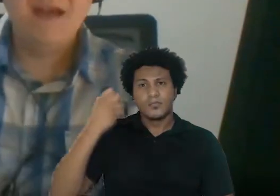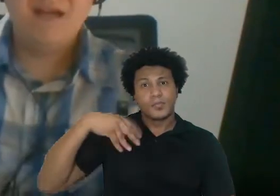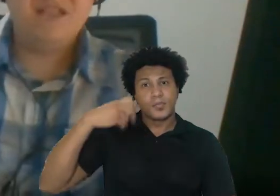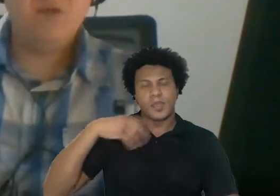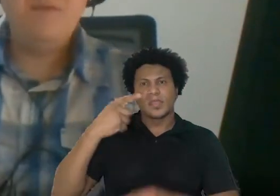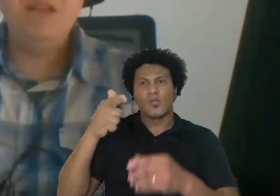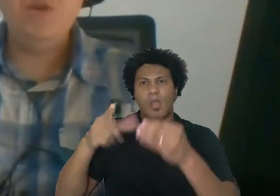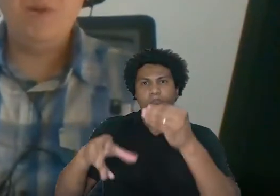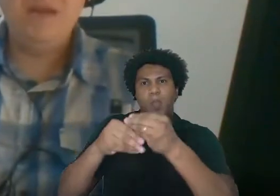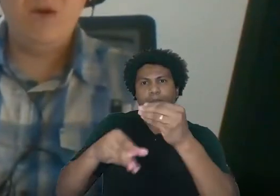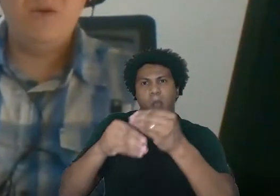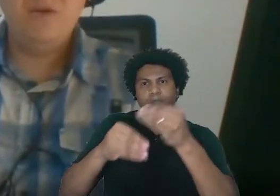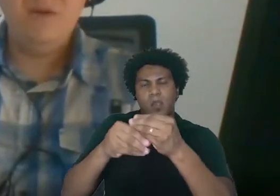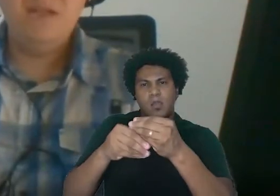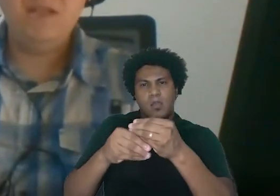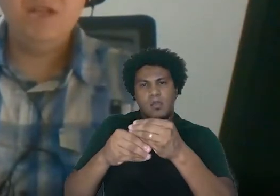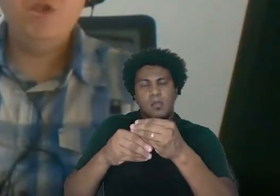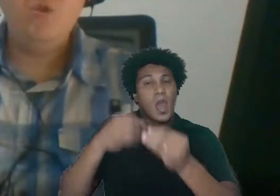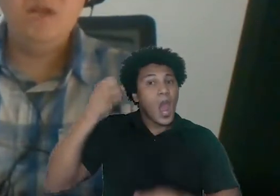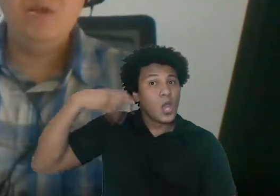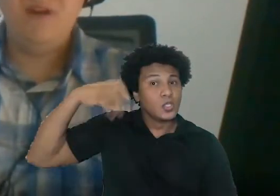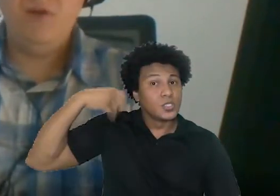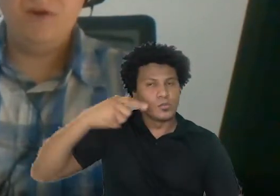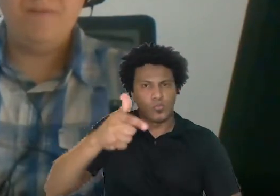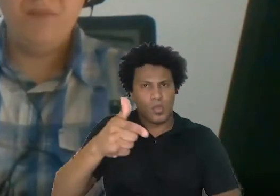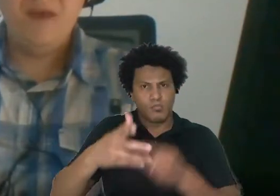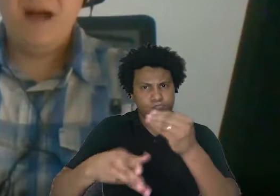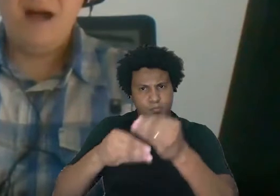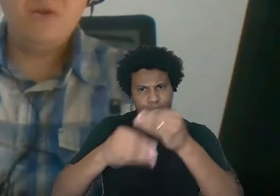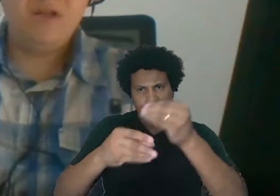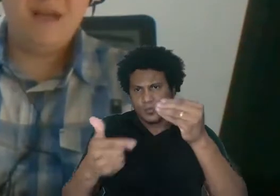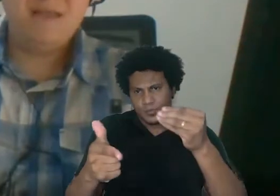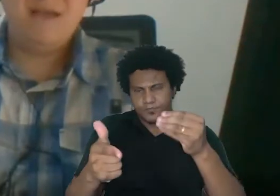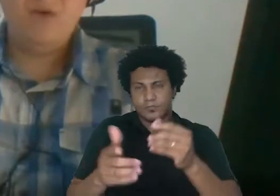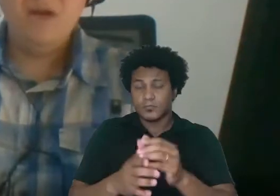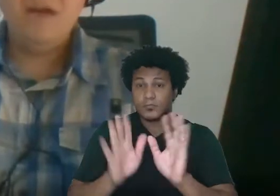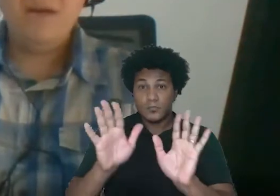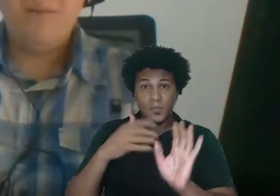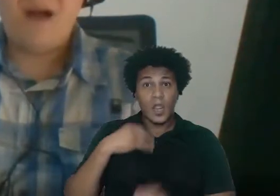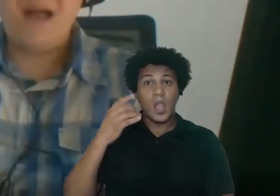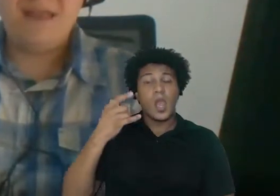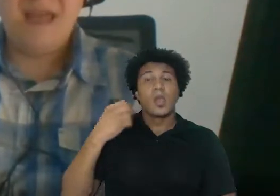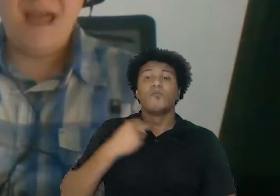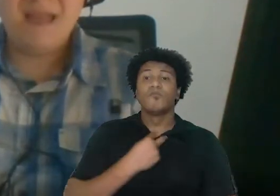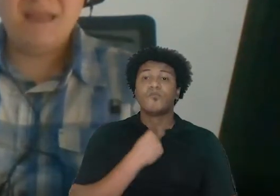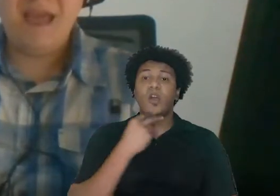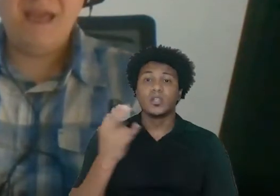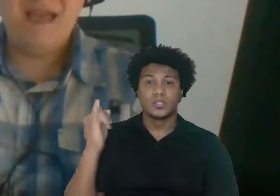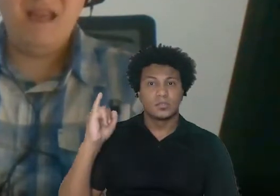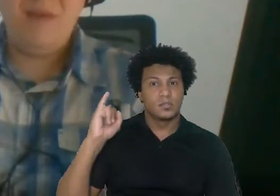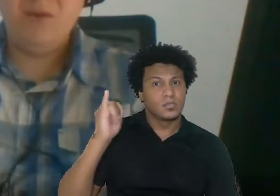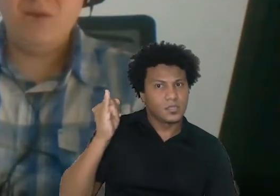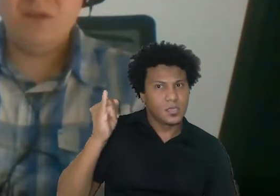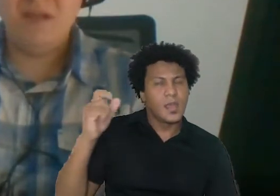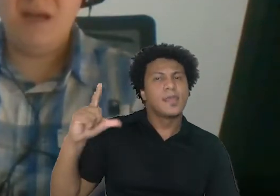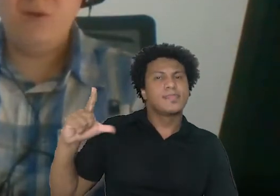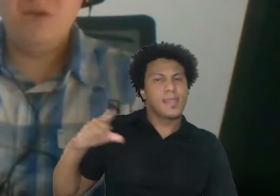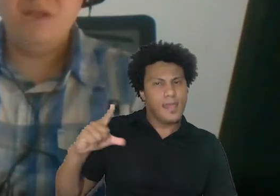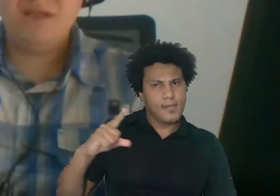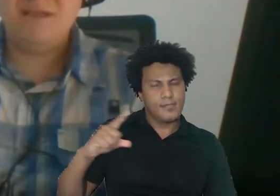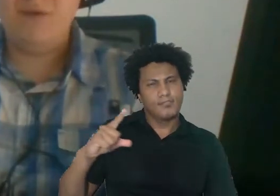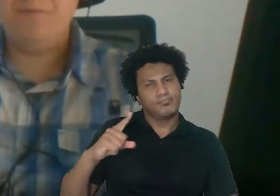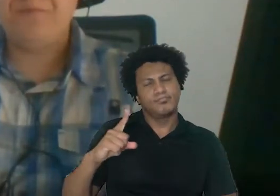infere, a gente não emite opinião, não emite juízo de valor. A audionarração até tem elementos